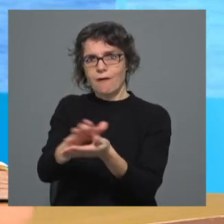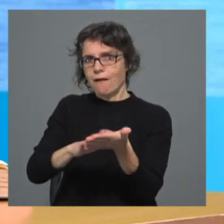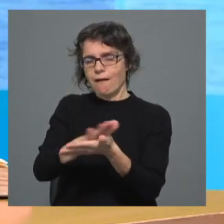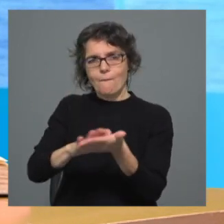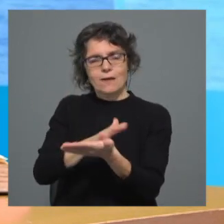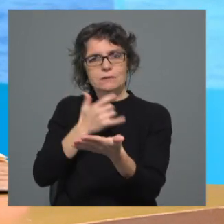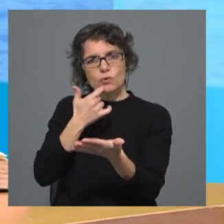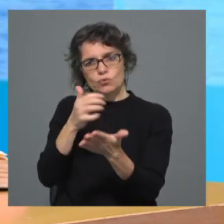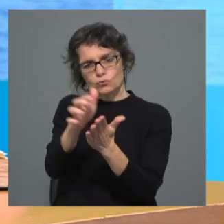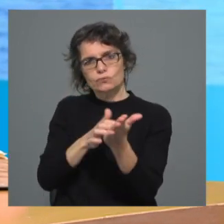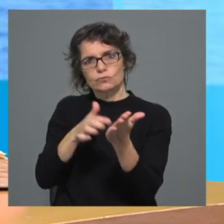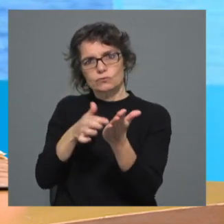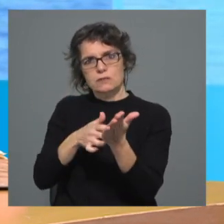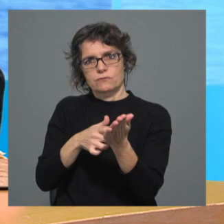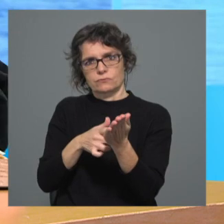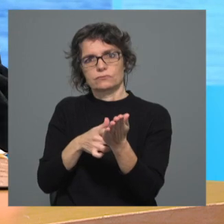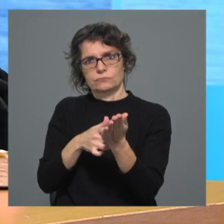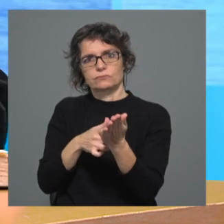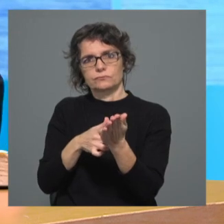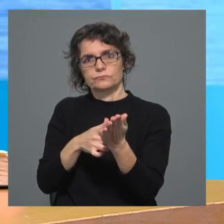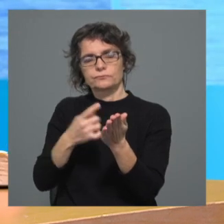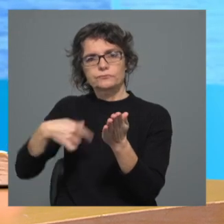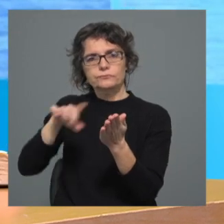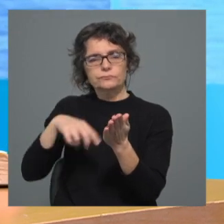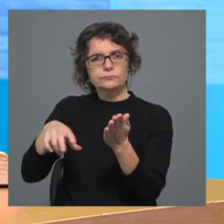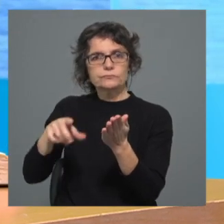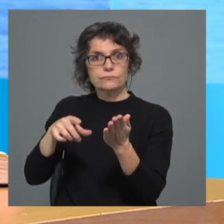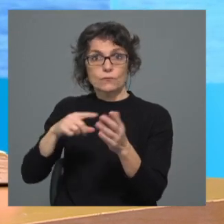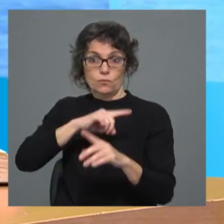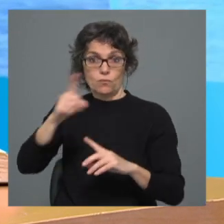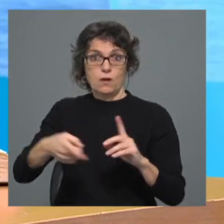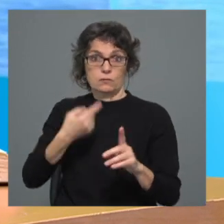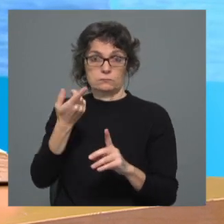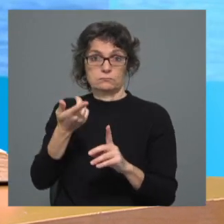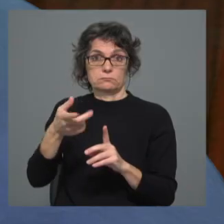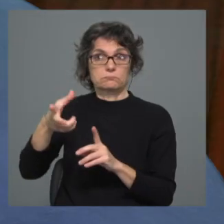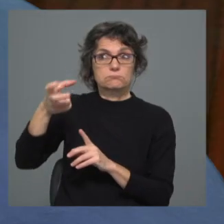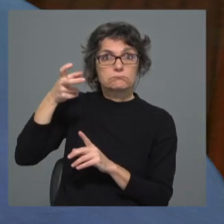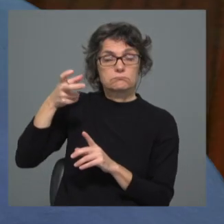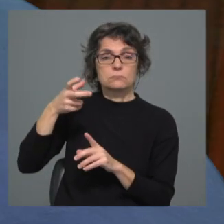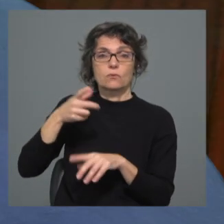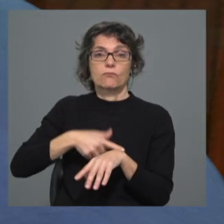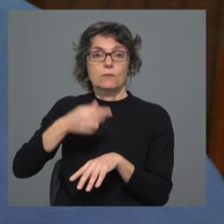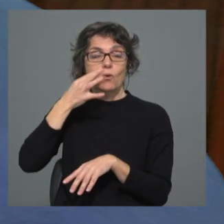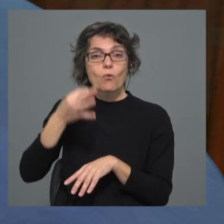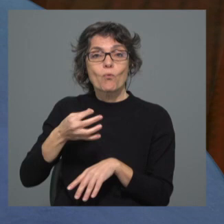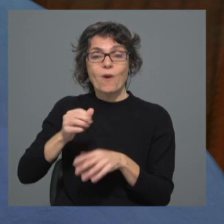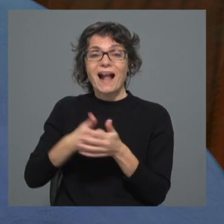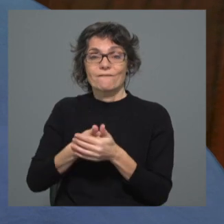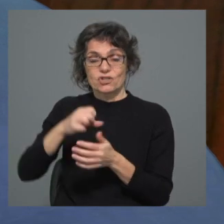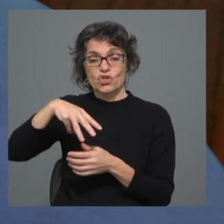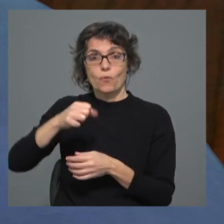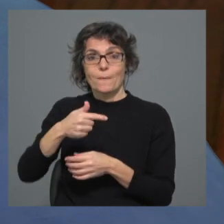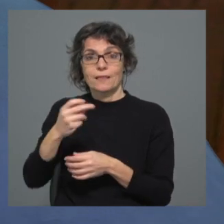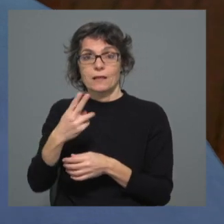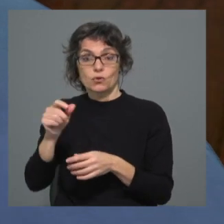que nos é proposta. Ou seja, vamos escutar ao longo deste ano, nos tempos comuns, o Evangelho de Mateus, e o Evangelho